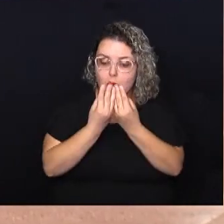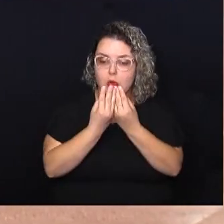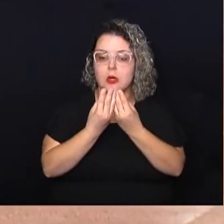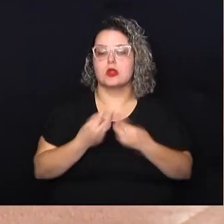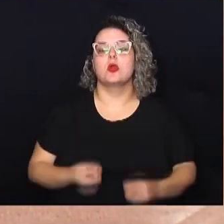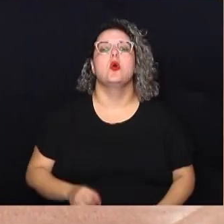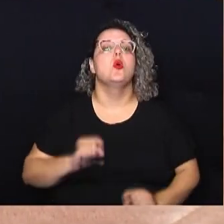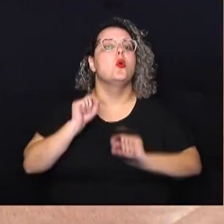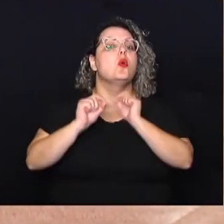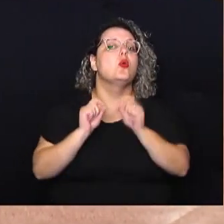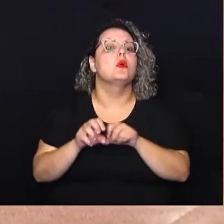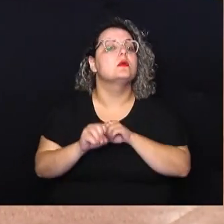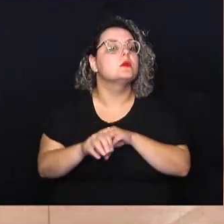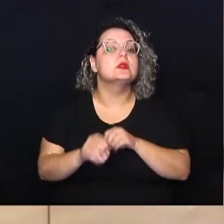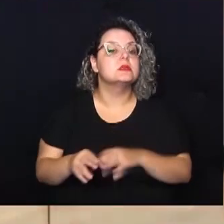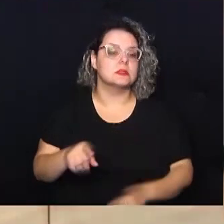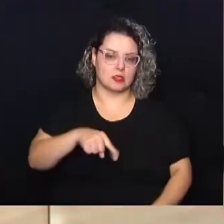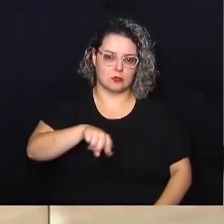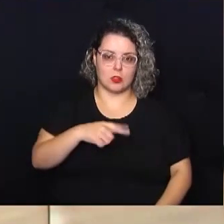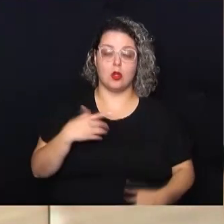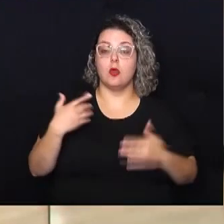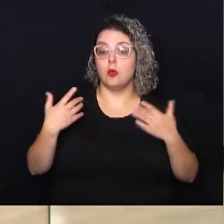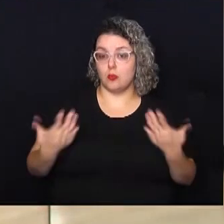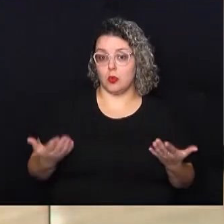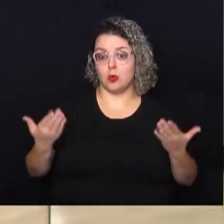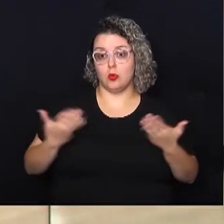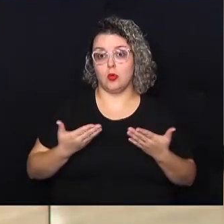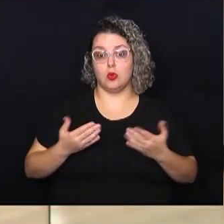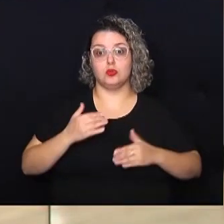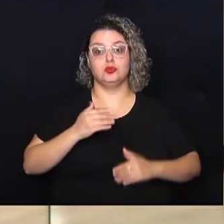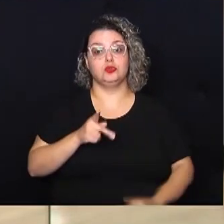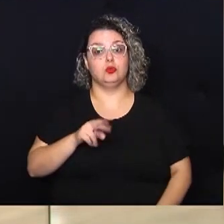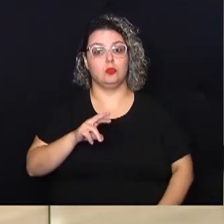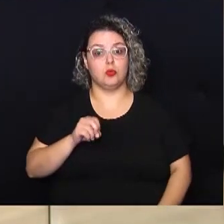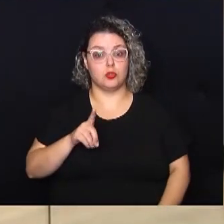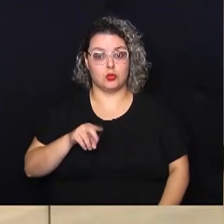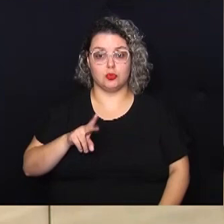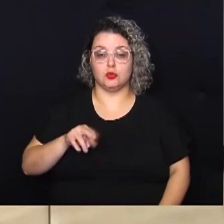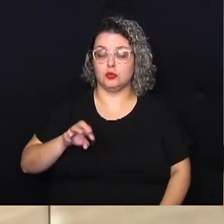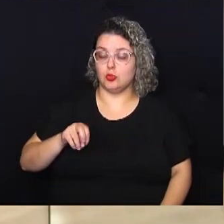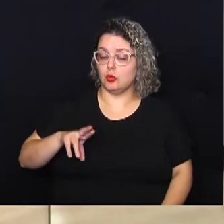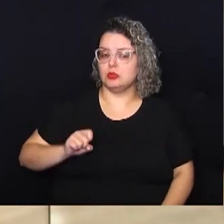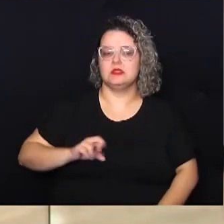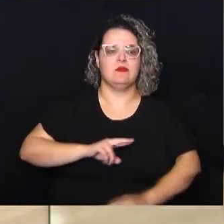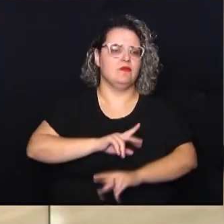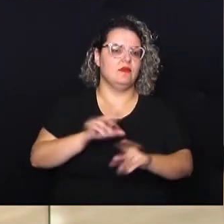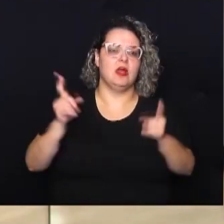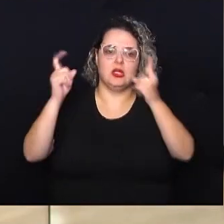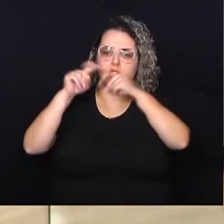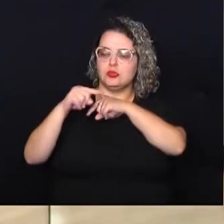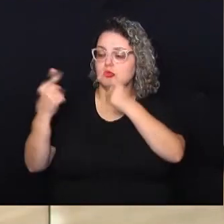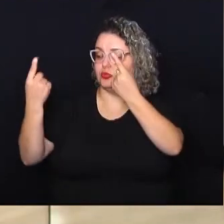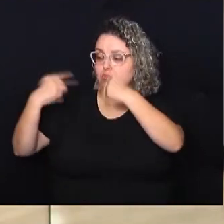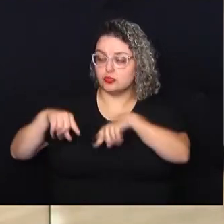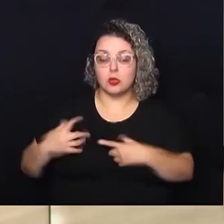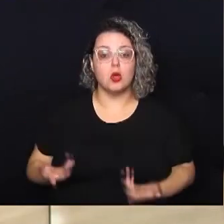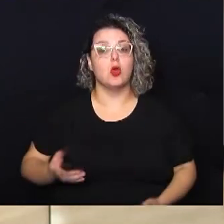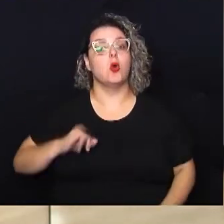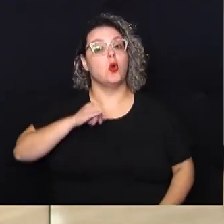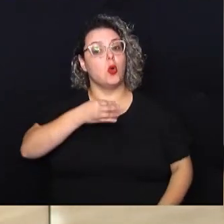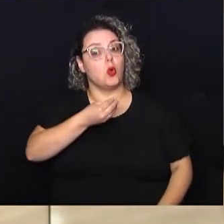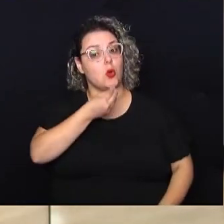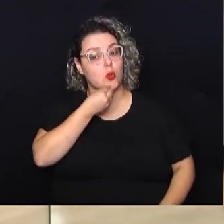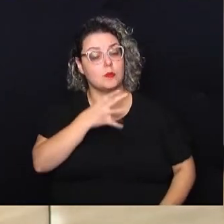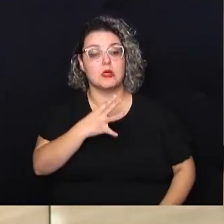vai ser passado aqui para eles? Bom, hoje os produtores terão vários desafios aí, várias oportunidades